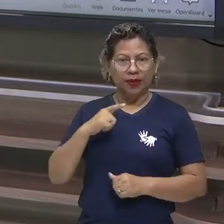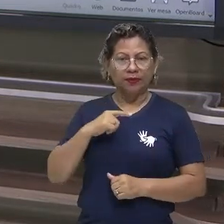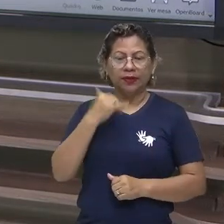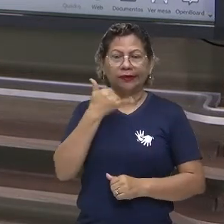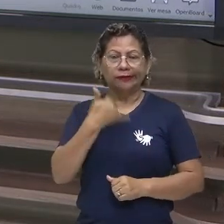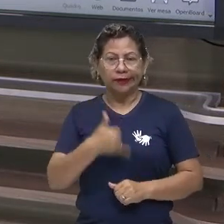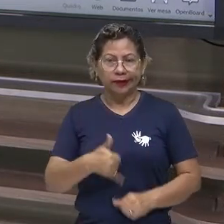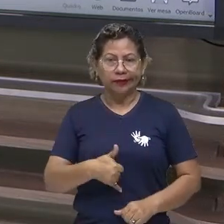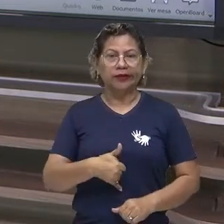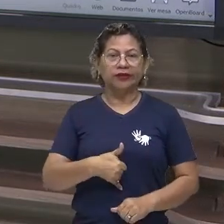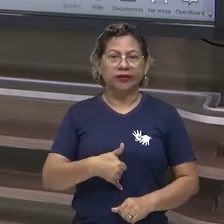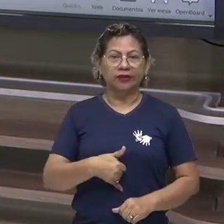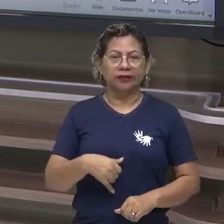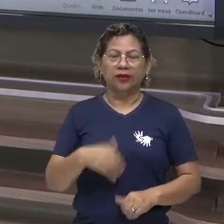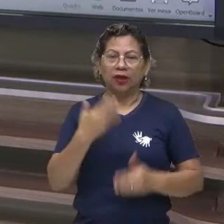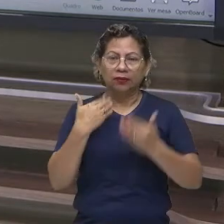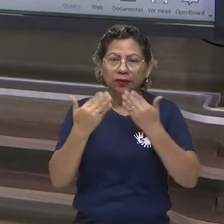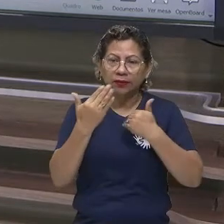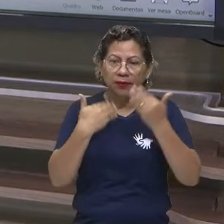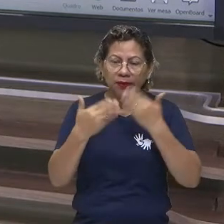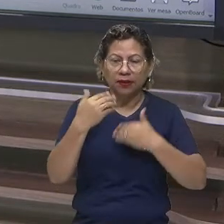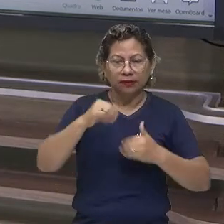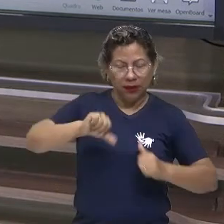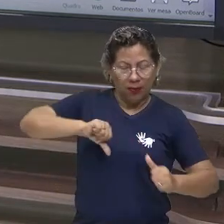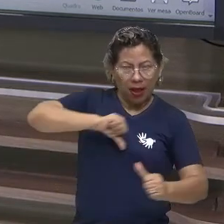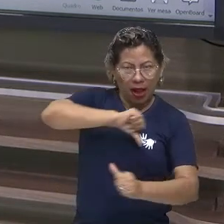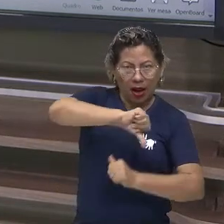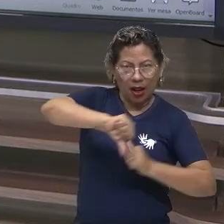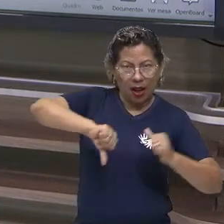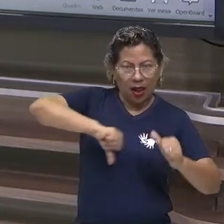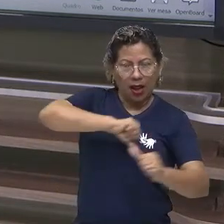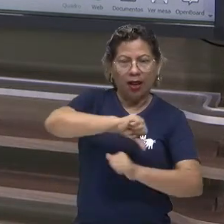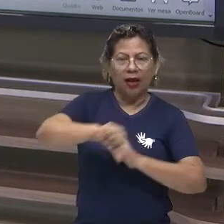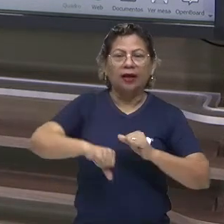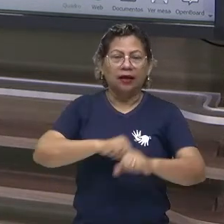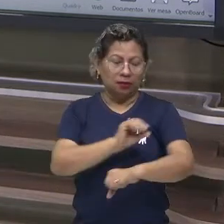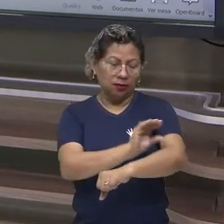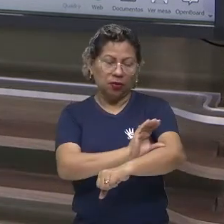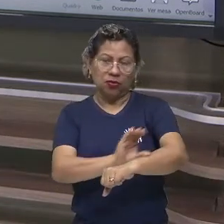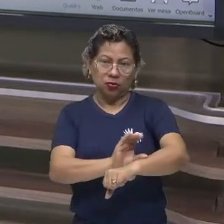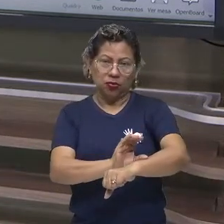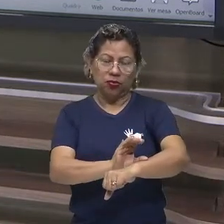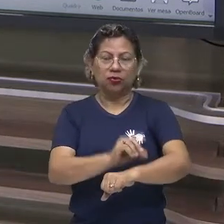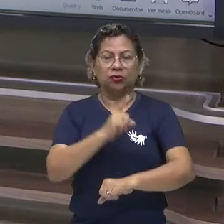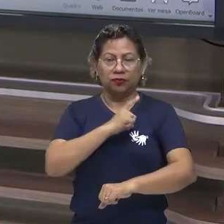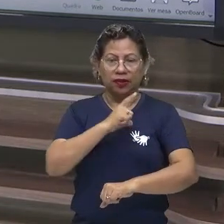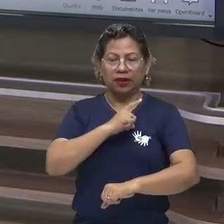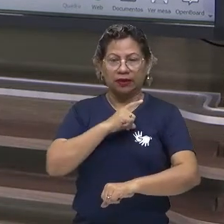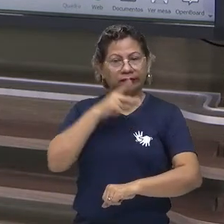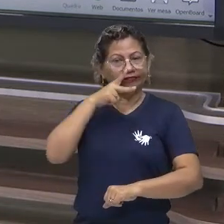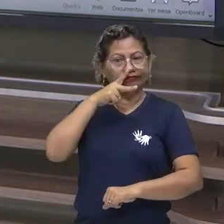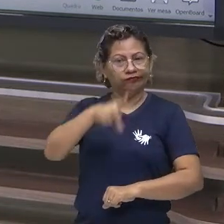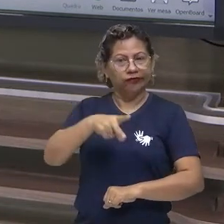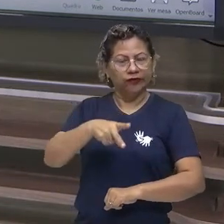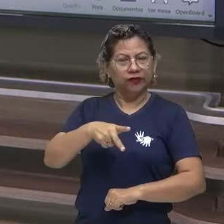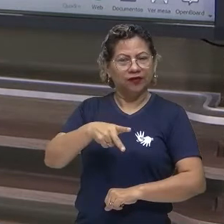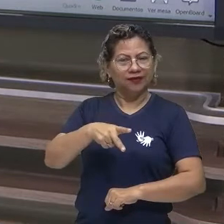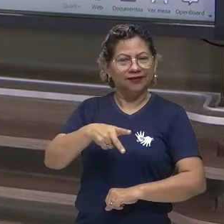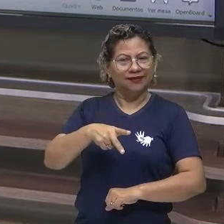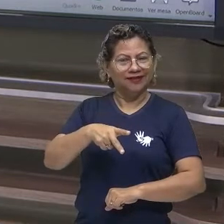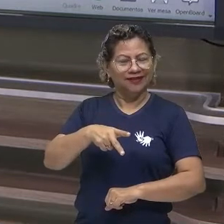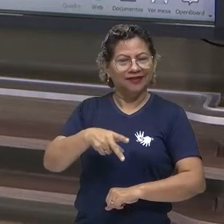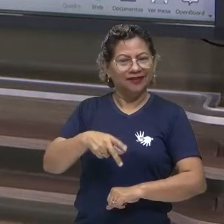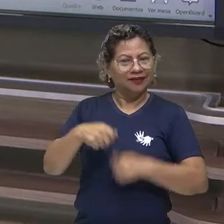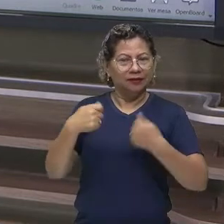ele vai ser ali, ó, transformado, né? E aí os meus músculos irão utilizar esses nutrientes para realizar os movimentos